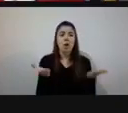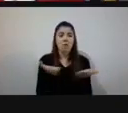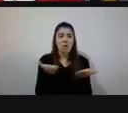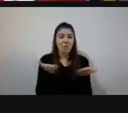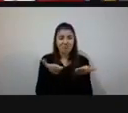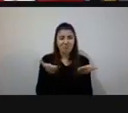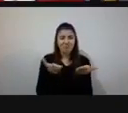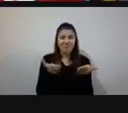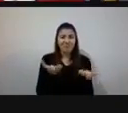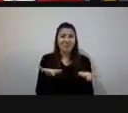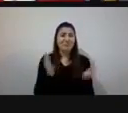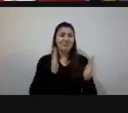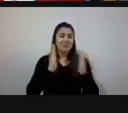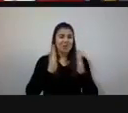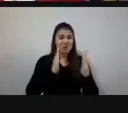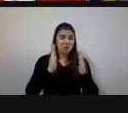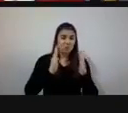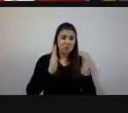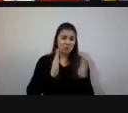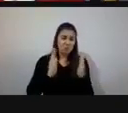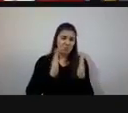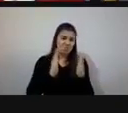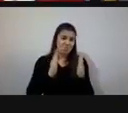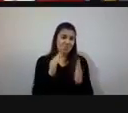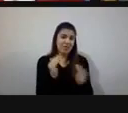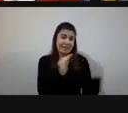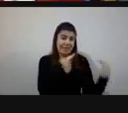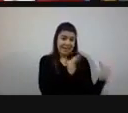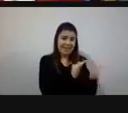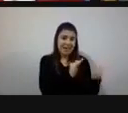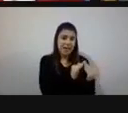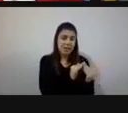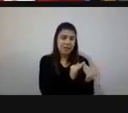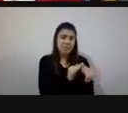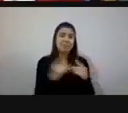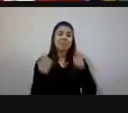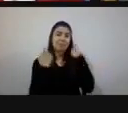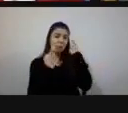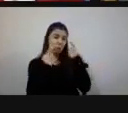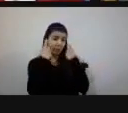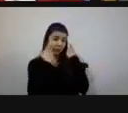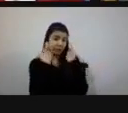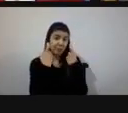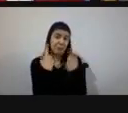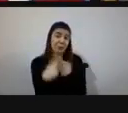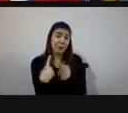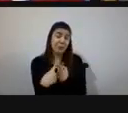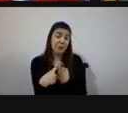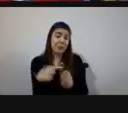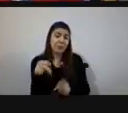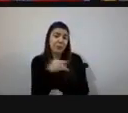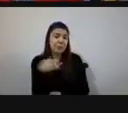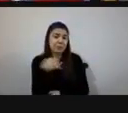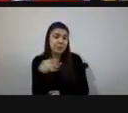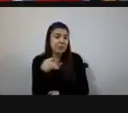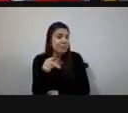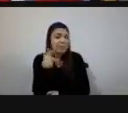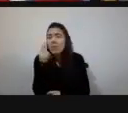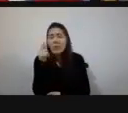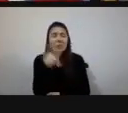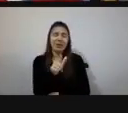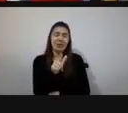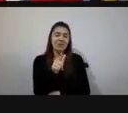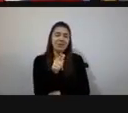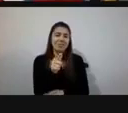proceder, porque o aluno não consegue ir lá todos os dias, ou o professor não percebe, a professora muda esse comportamento, porque online é muito